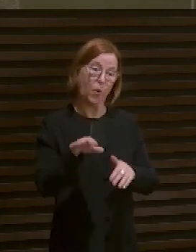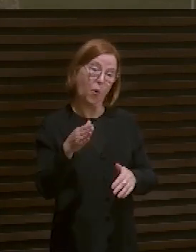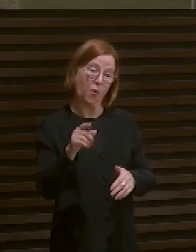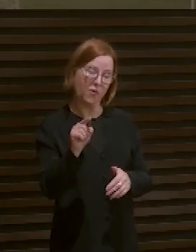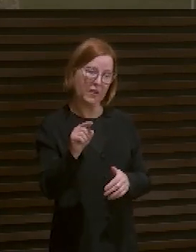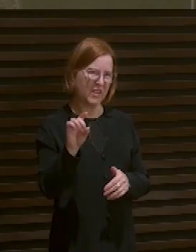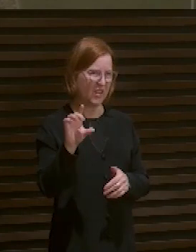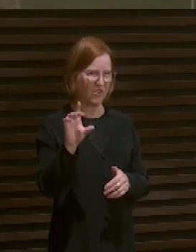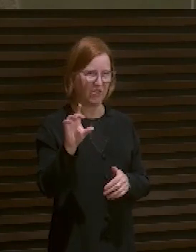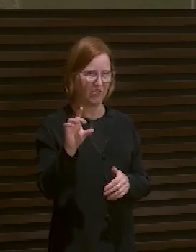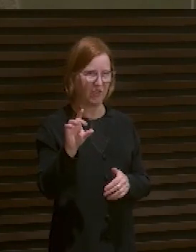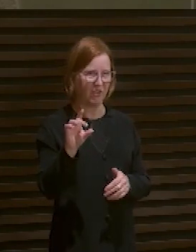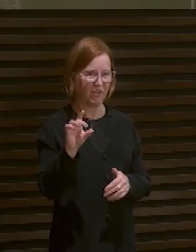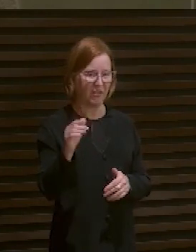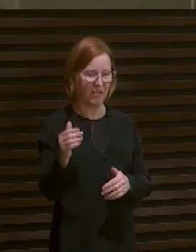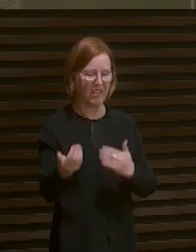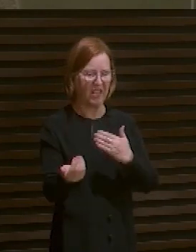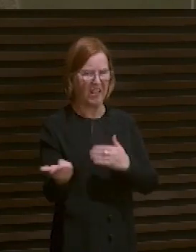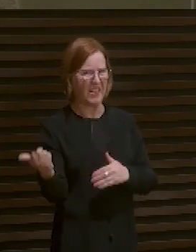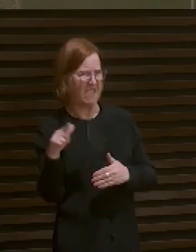apenas um igrejificado?